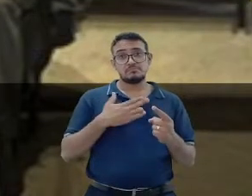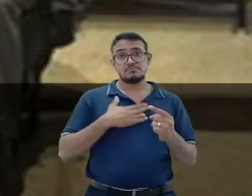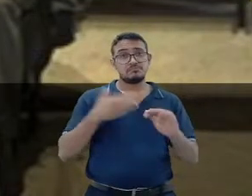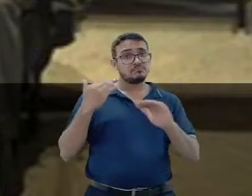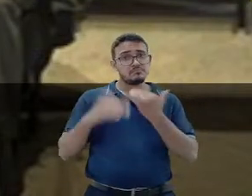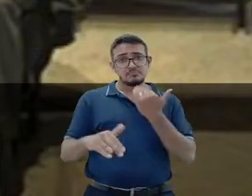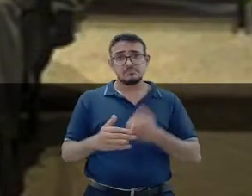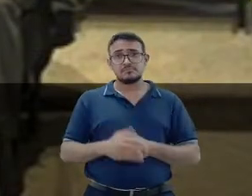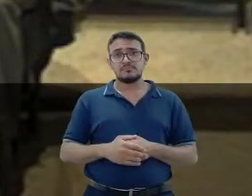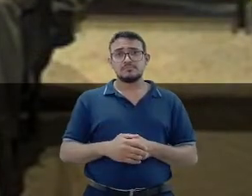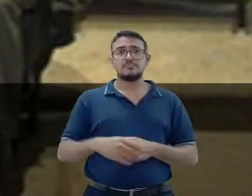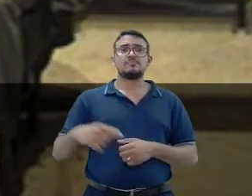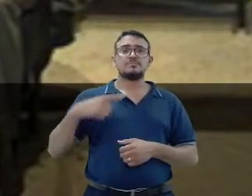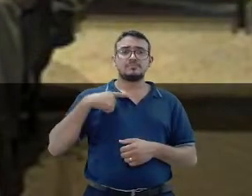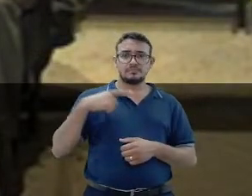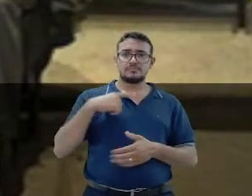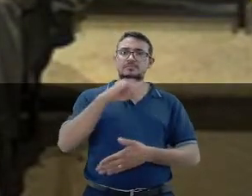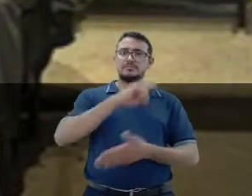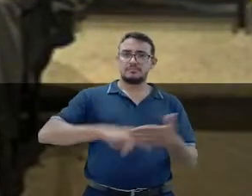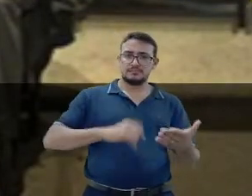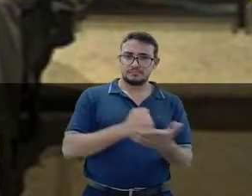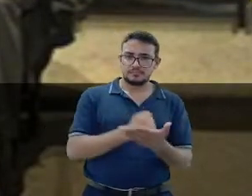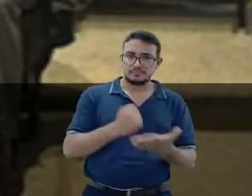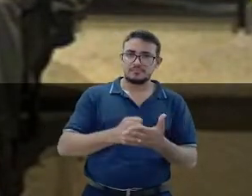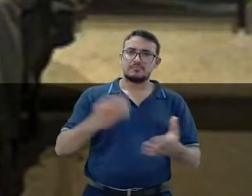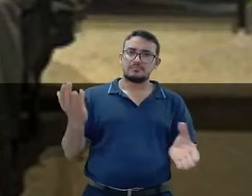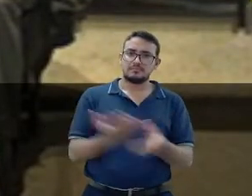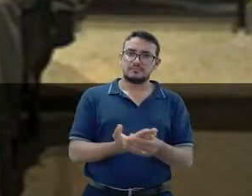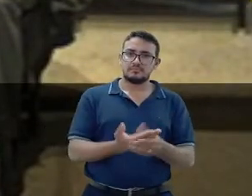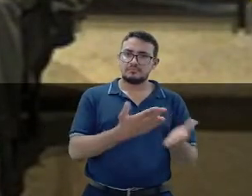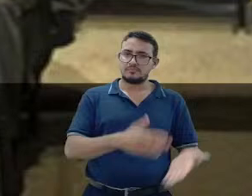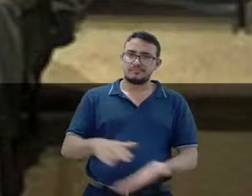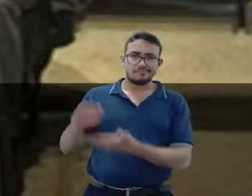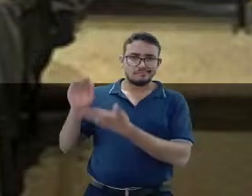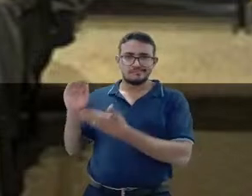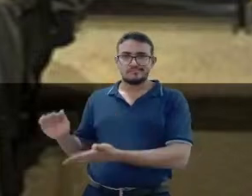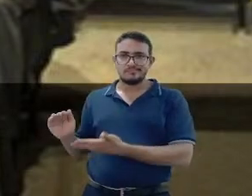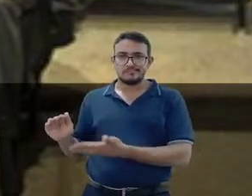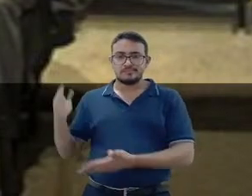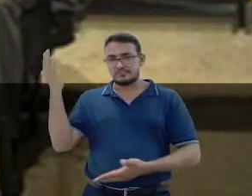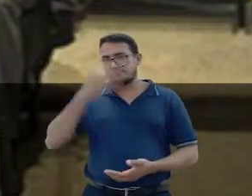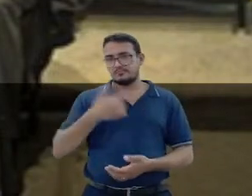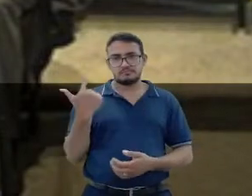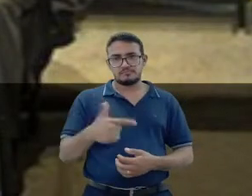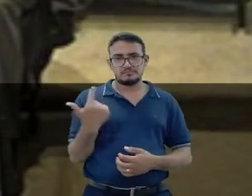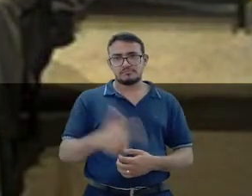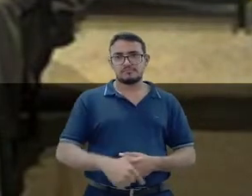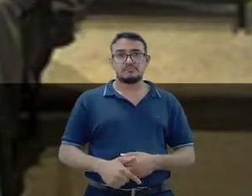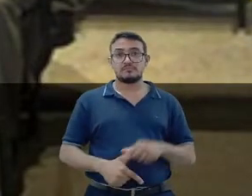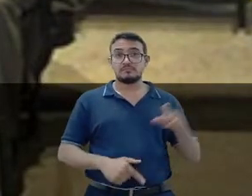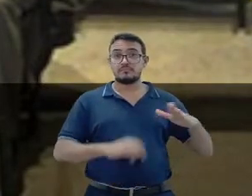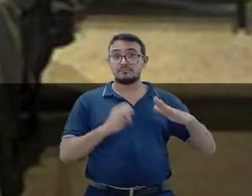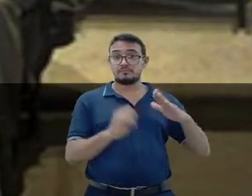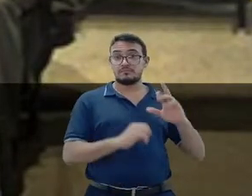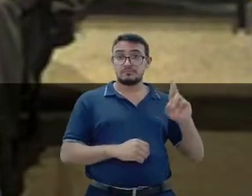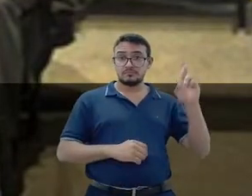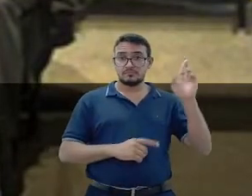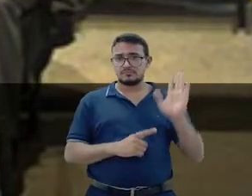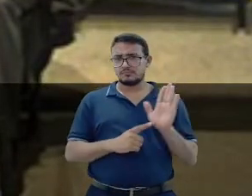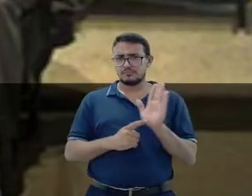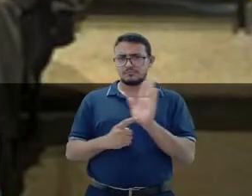incontroverso, está documentado e reconhecido nos autos, aliás, não tem prova. A empregadora nunca exigiu um aso dessa